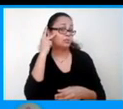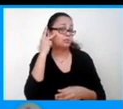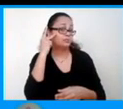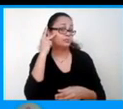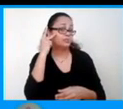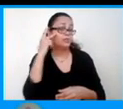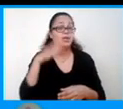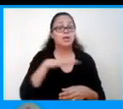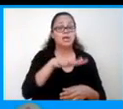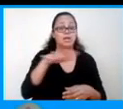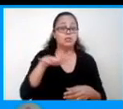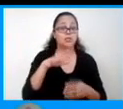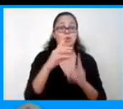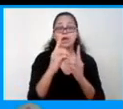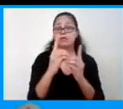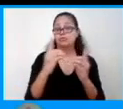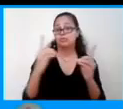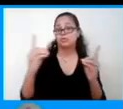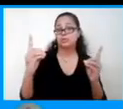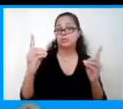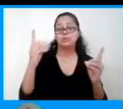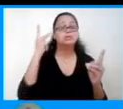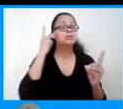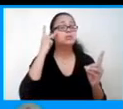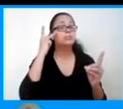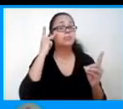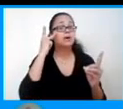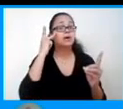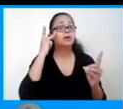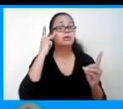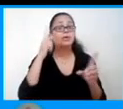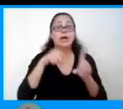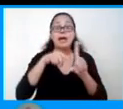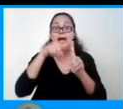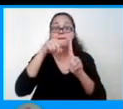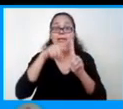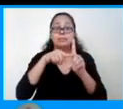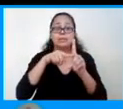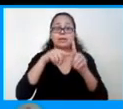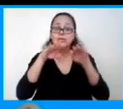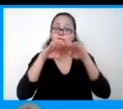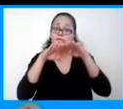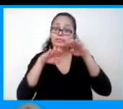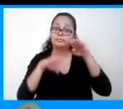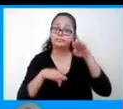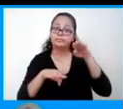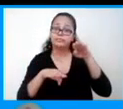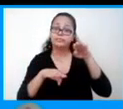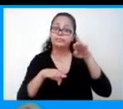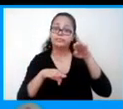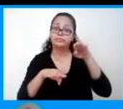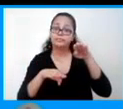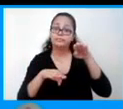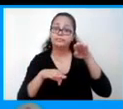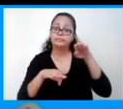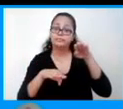mais distantes, e até mesmo fora aqui da área urbana de São Paulo, as temperaturas mais baixas, olha só, chegando a